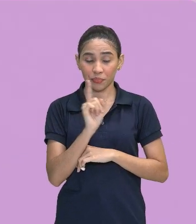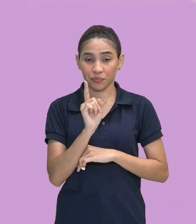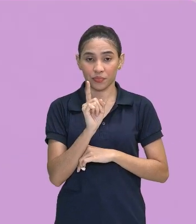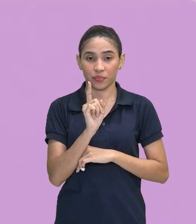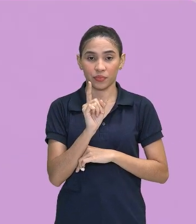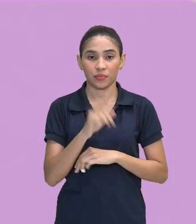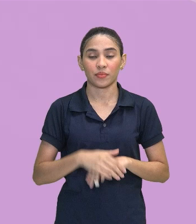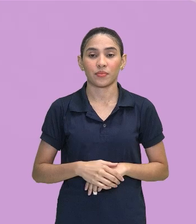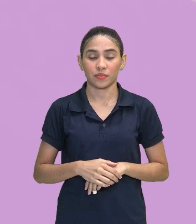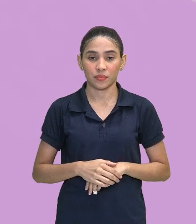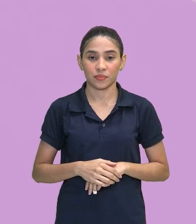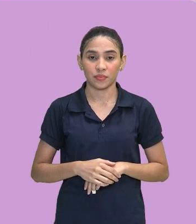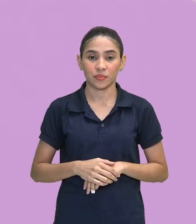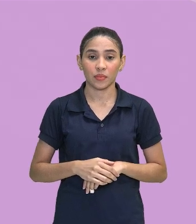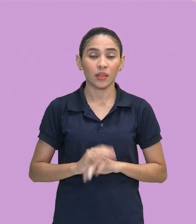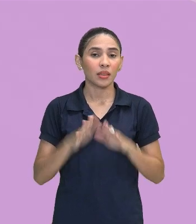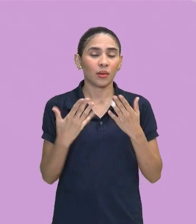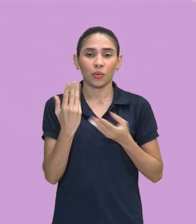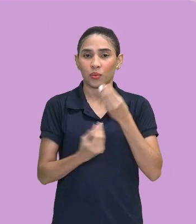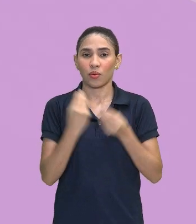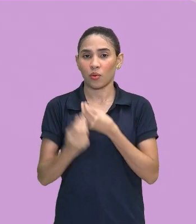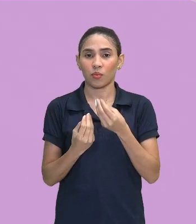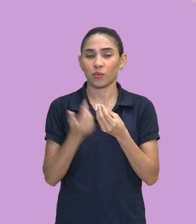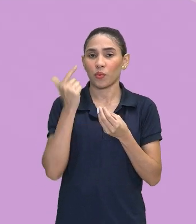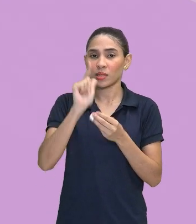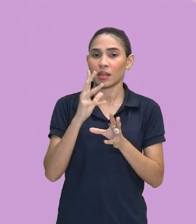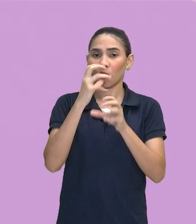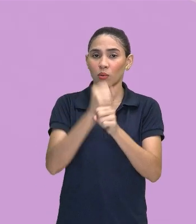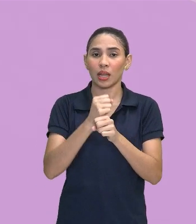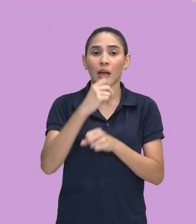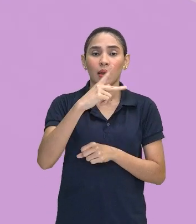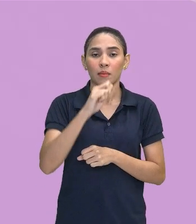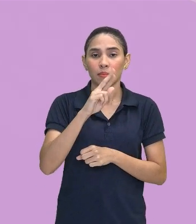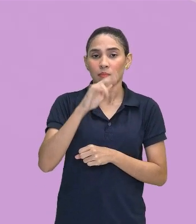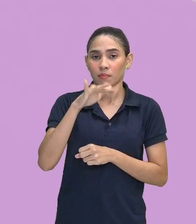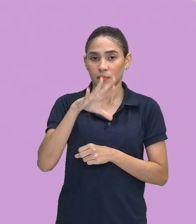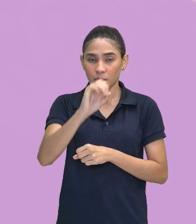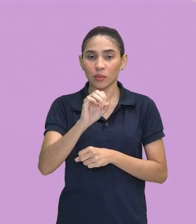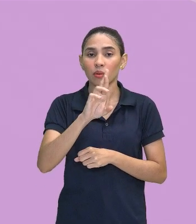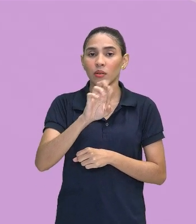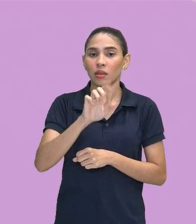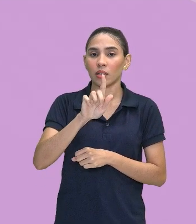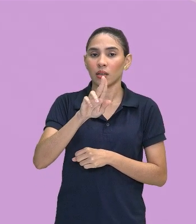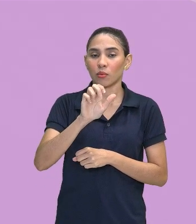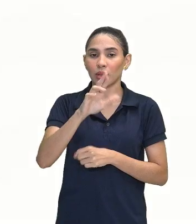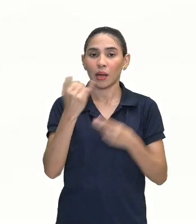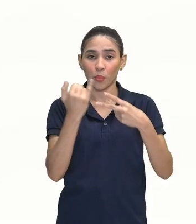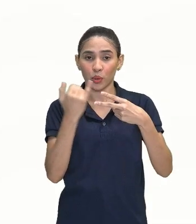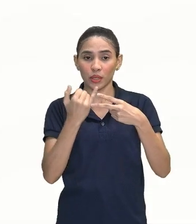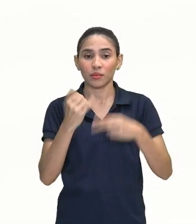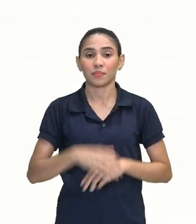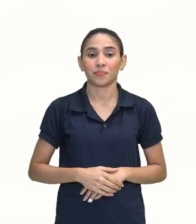mesma medida, digamos assim. E como é que a gente faz para calcular o perímetro de um polígono regular? É o que eu vou te mostrar agora.